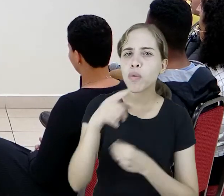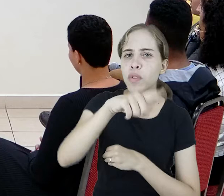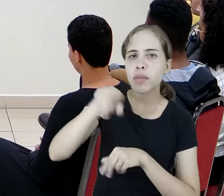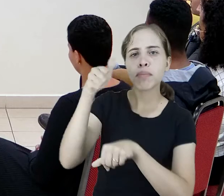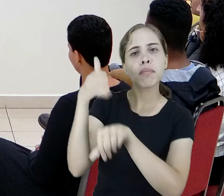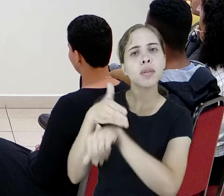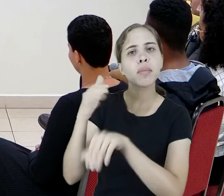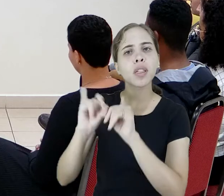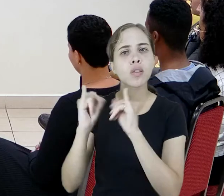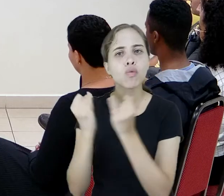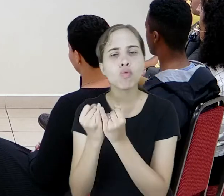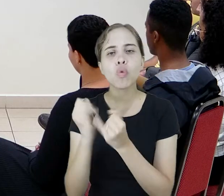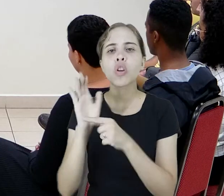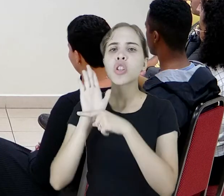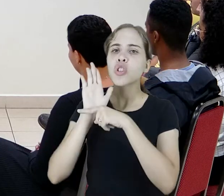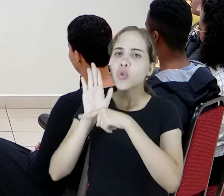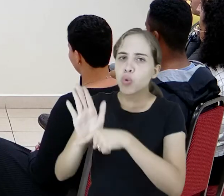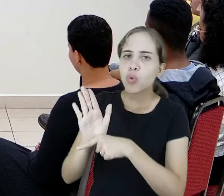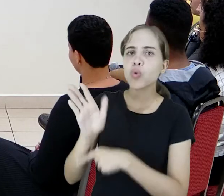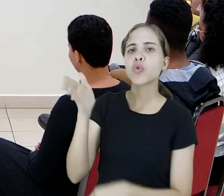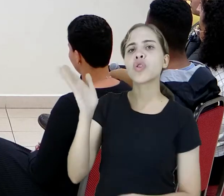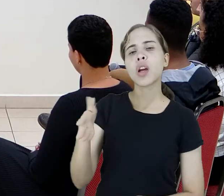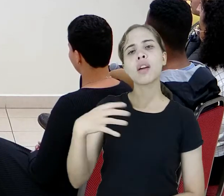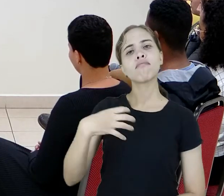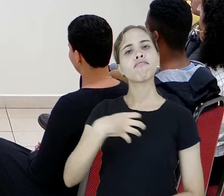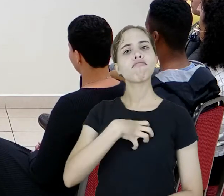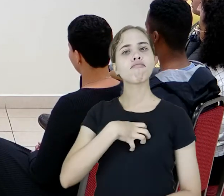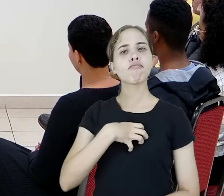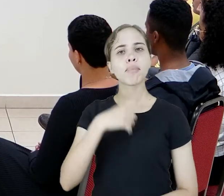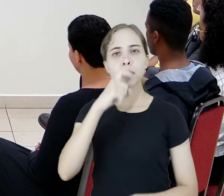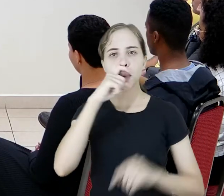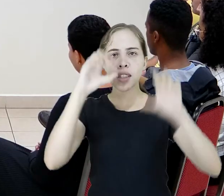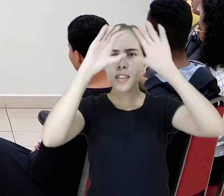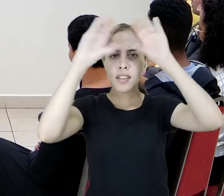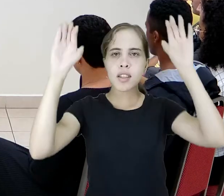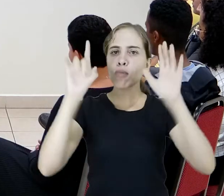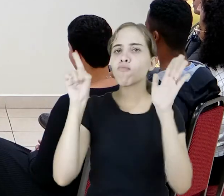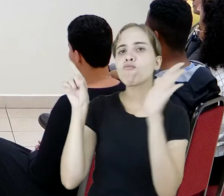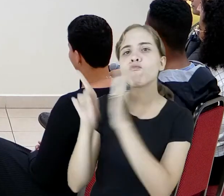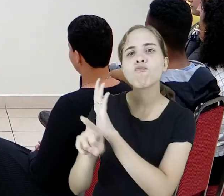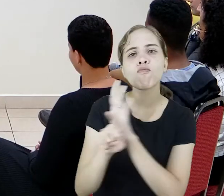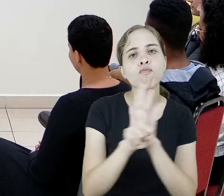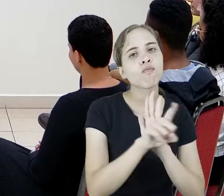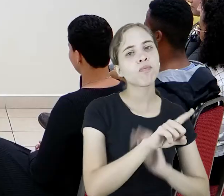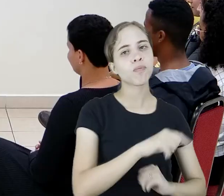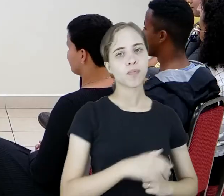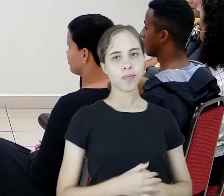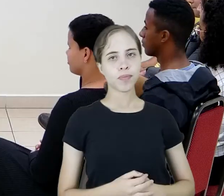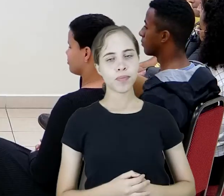Instituto ajudou você a sentir o amor do Pai Celestial?